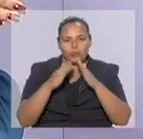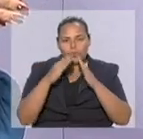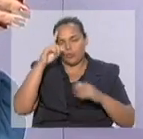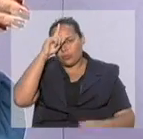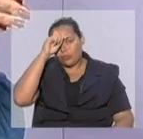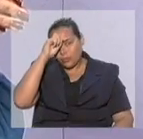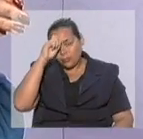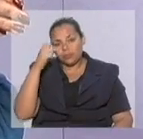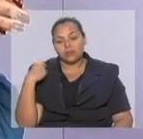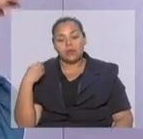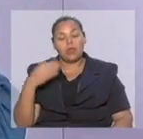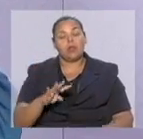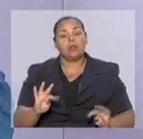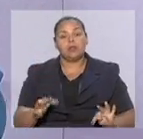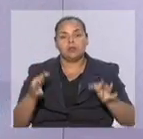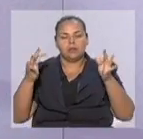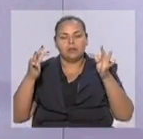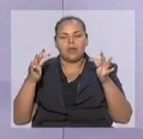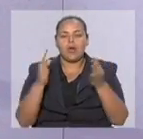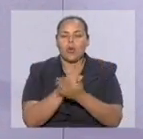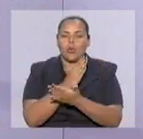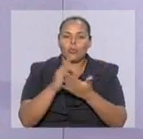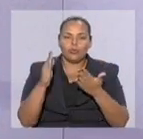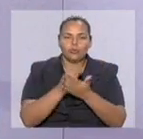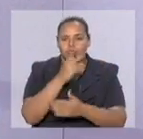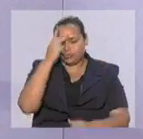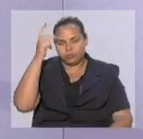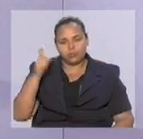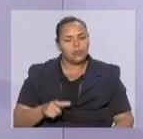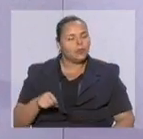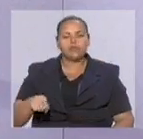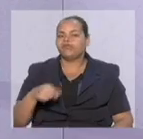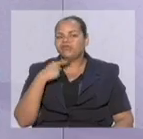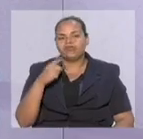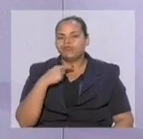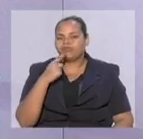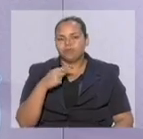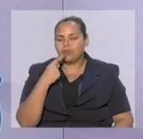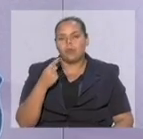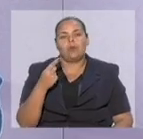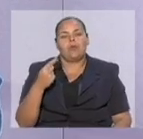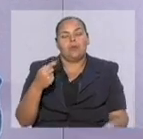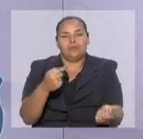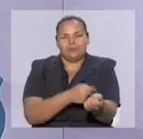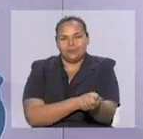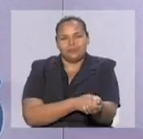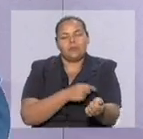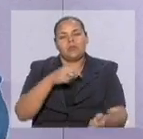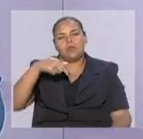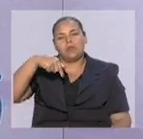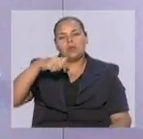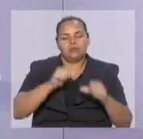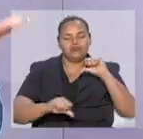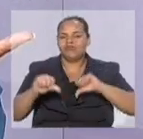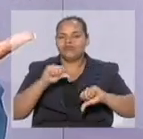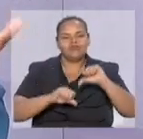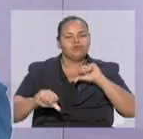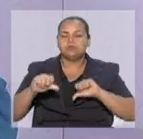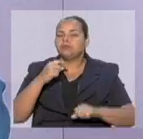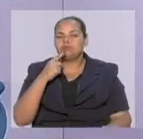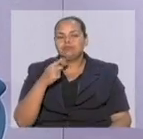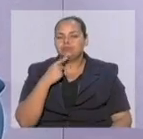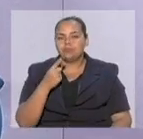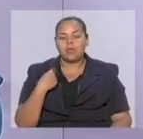hospital onde ele vai ser tratado. Alguns pacientes não conseguem realizar a quimioterapia, muitas das vezes já passou do